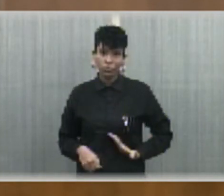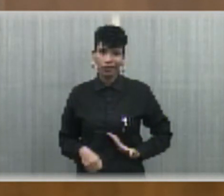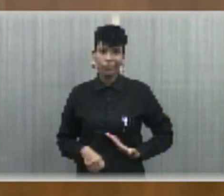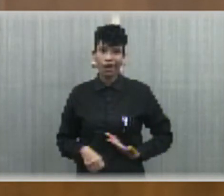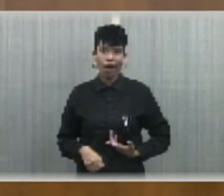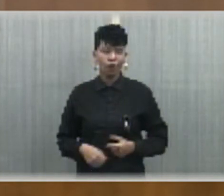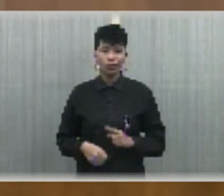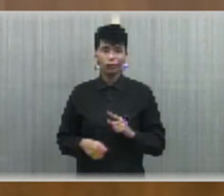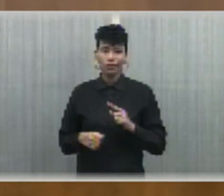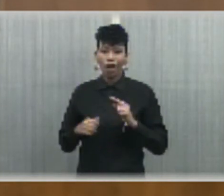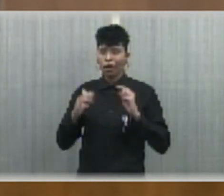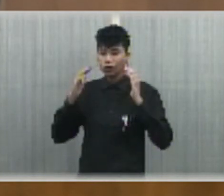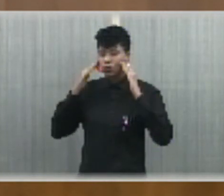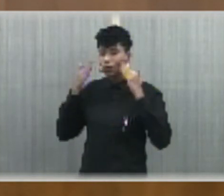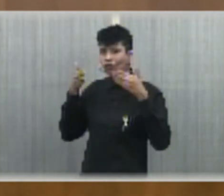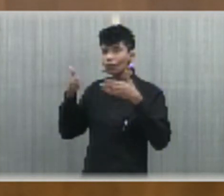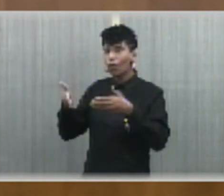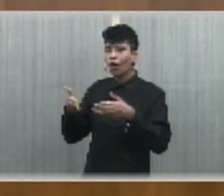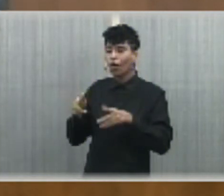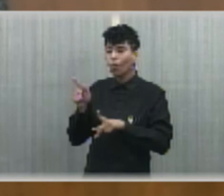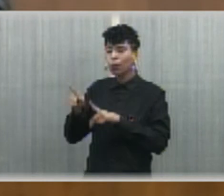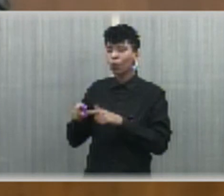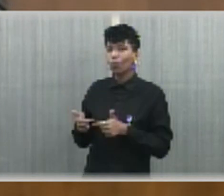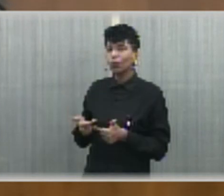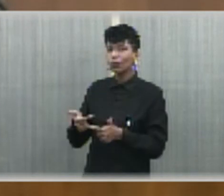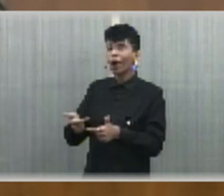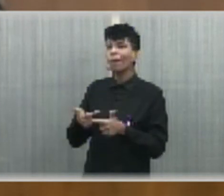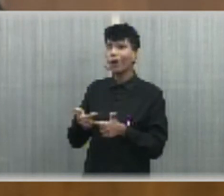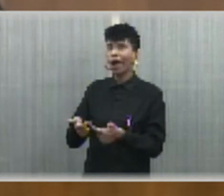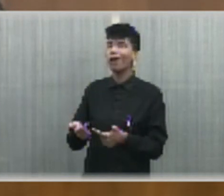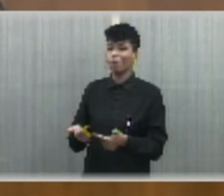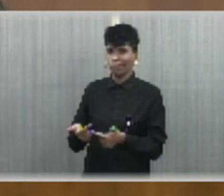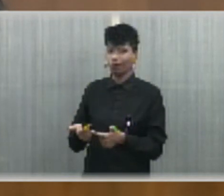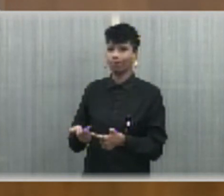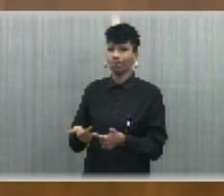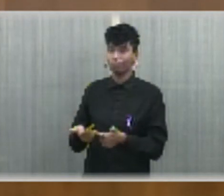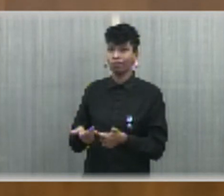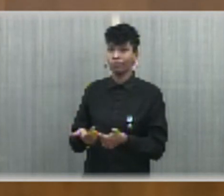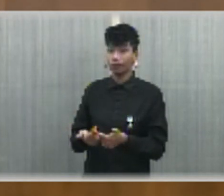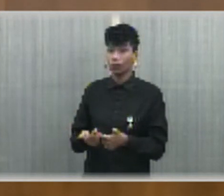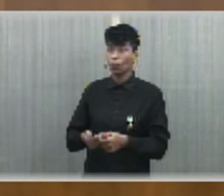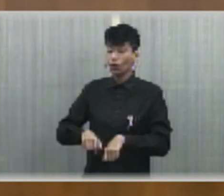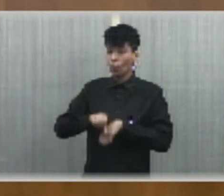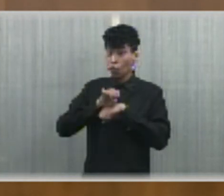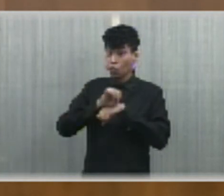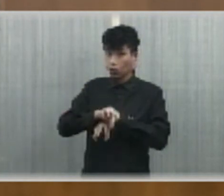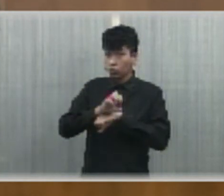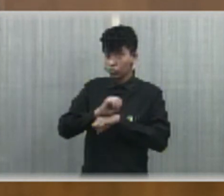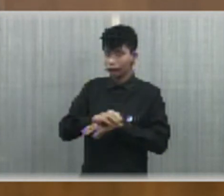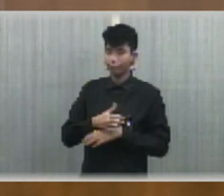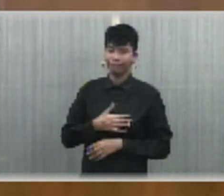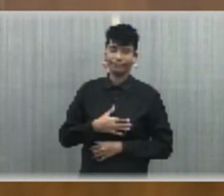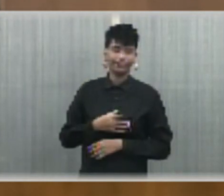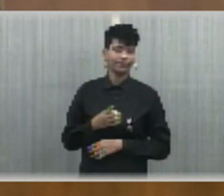olha para os seus trabalhadores, para os funcionários do Estado. E a educação, meu